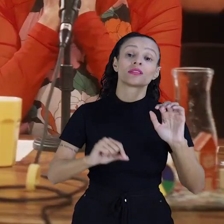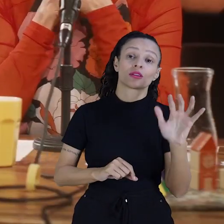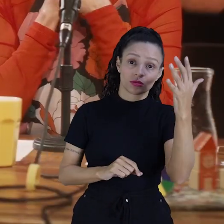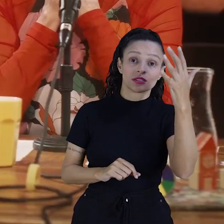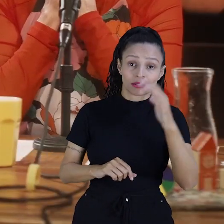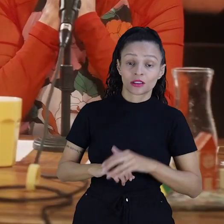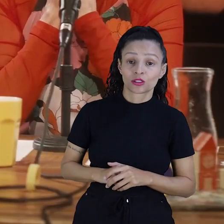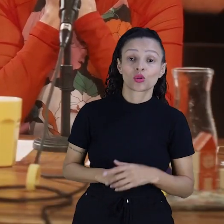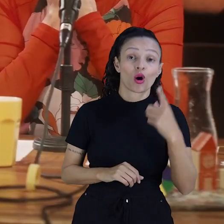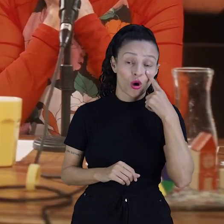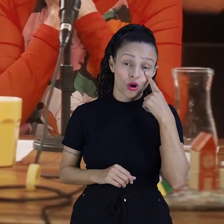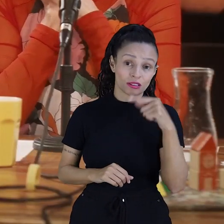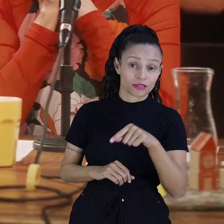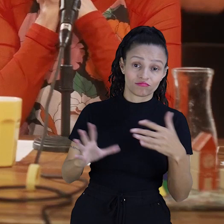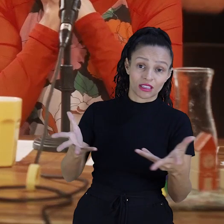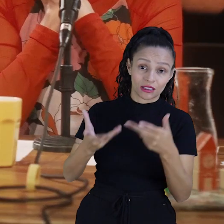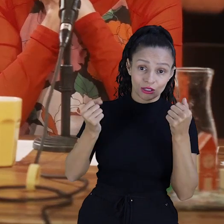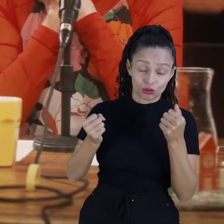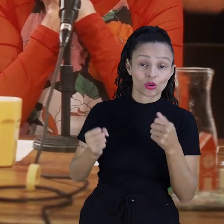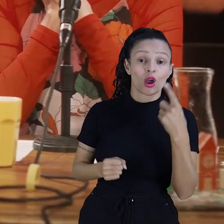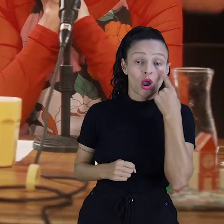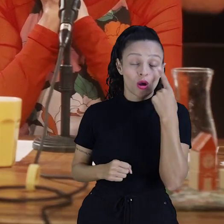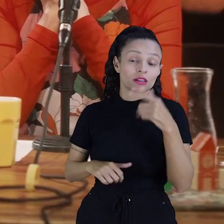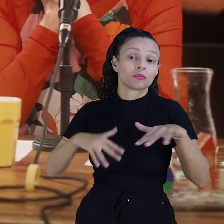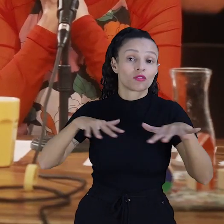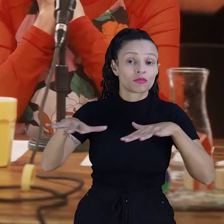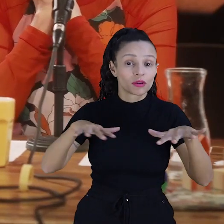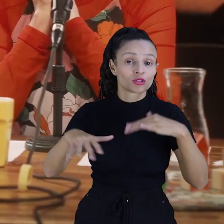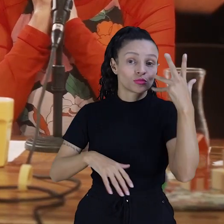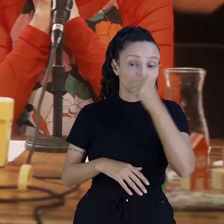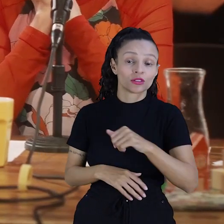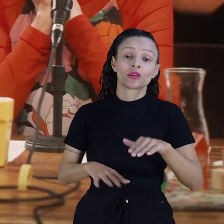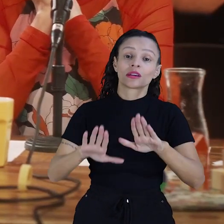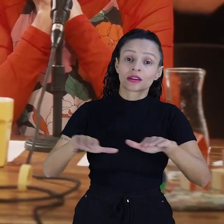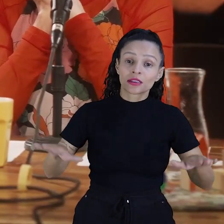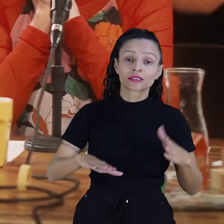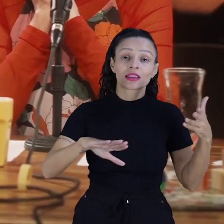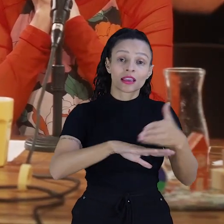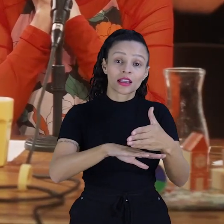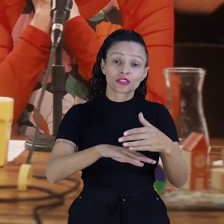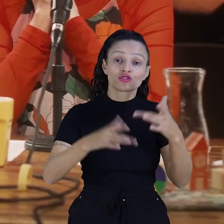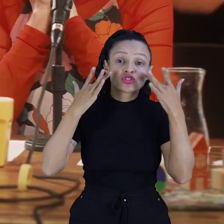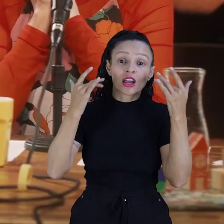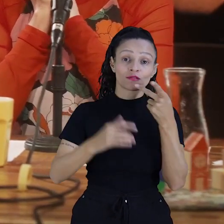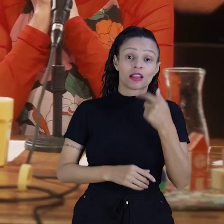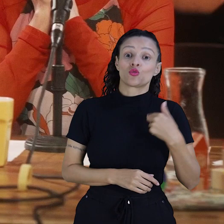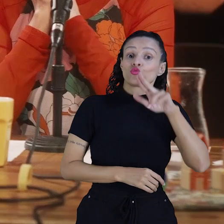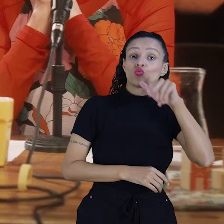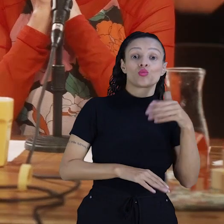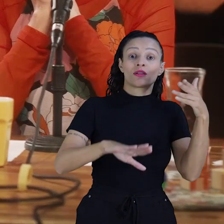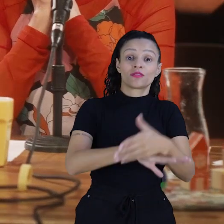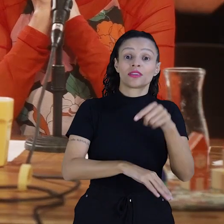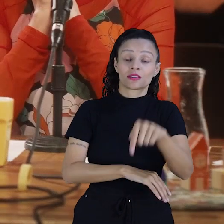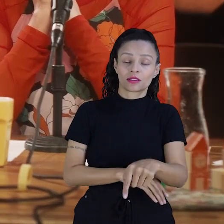aqui, o que está acontecendo. Olha que coisa linda. Olha que movimento bonito, uma criança que entra naquele teatro enorme e diz assim, eu nunca vim